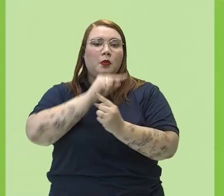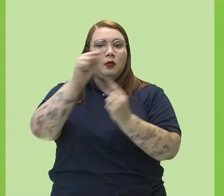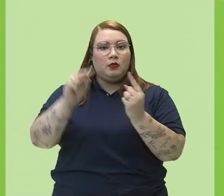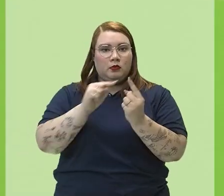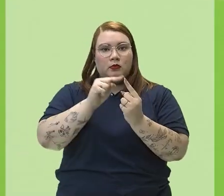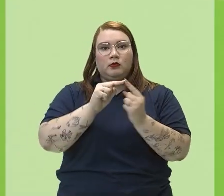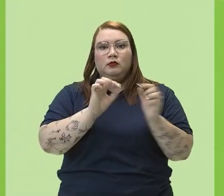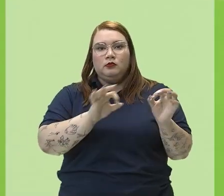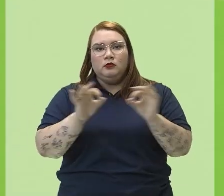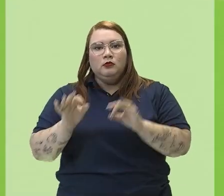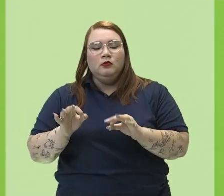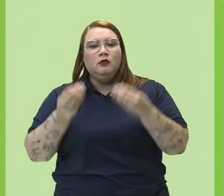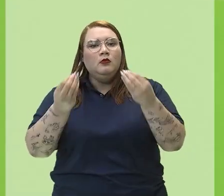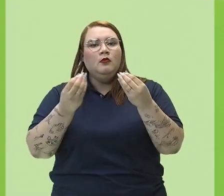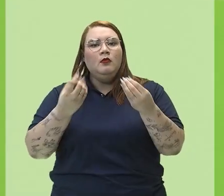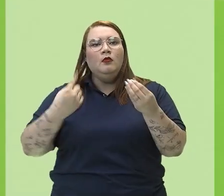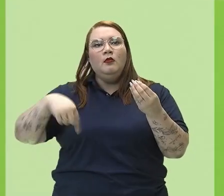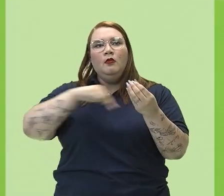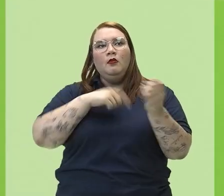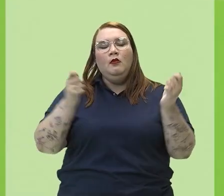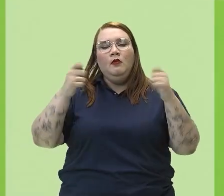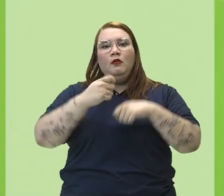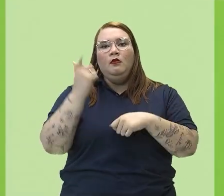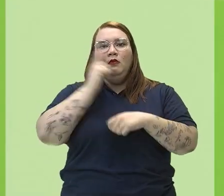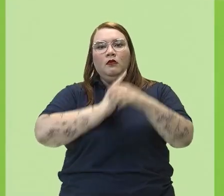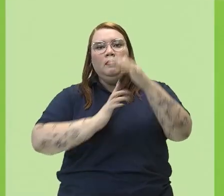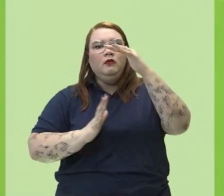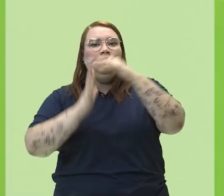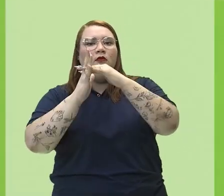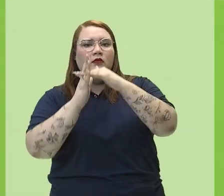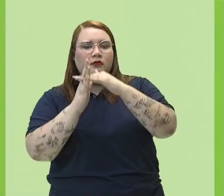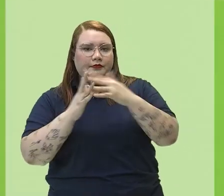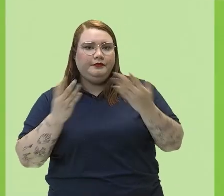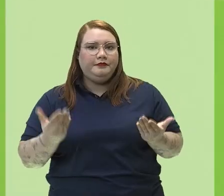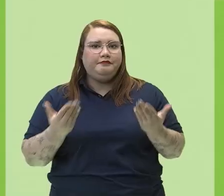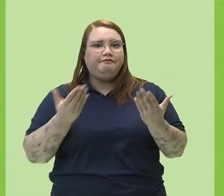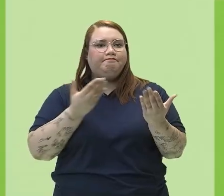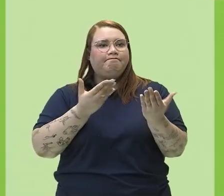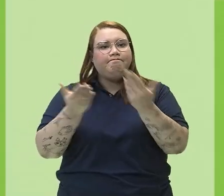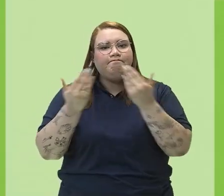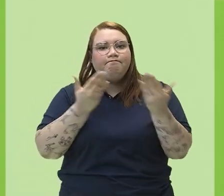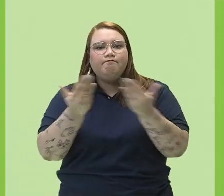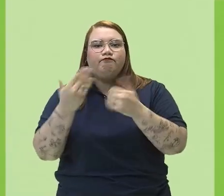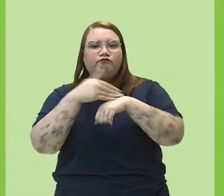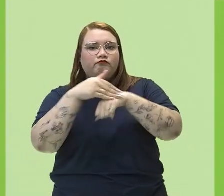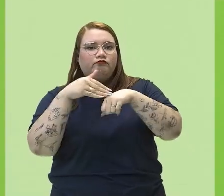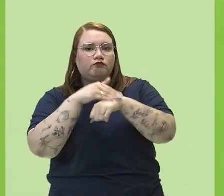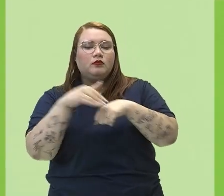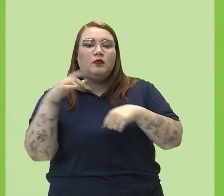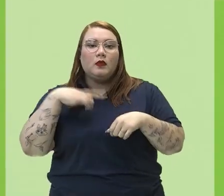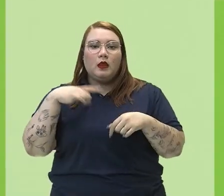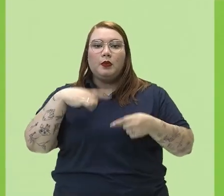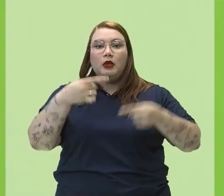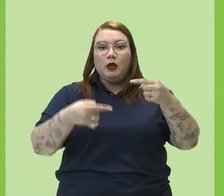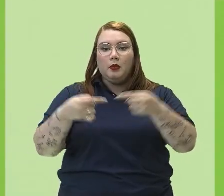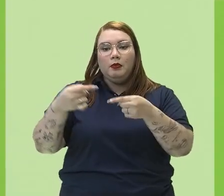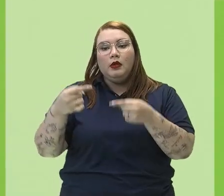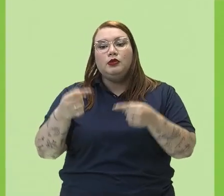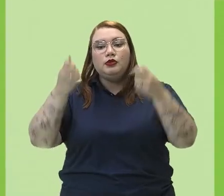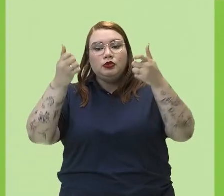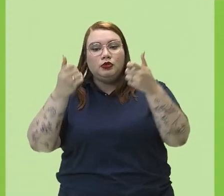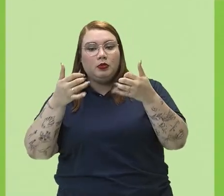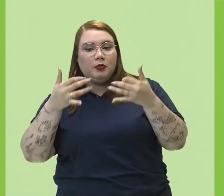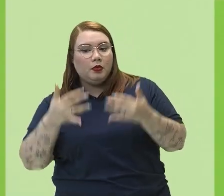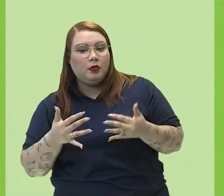objetivos, Como é que a gente pode alcançar aquela meta, Então, essa conversa, esse debate, ele é realizado, onde é